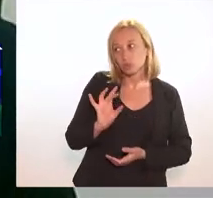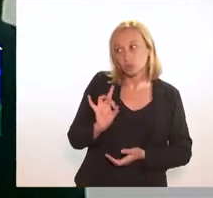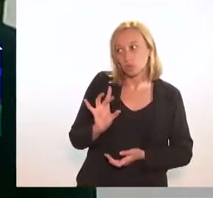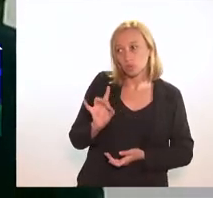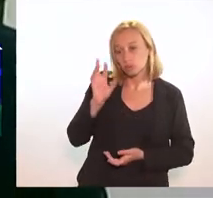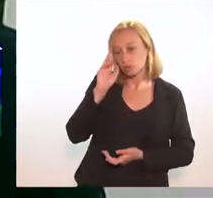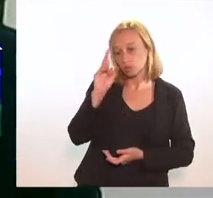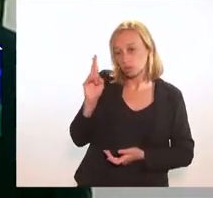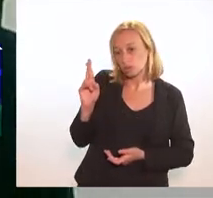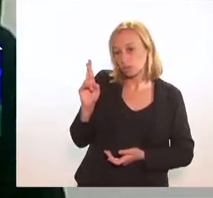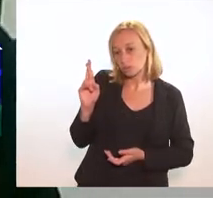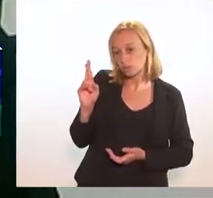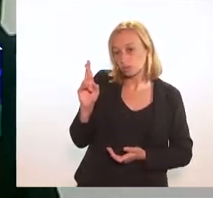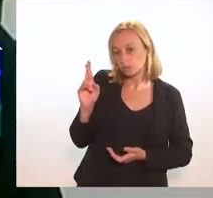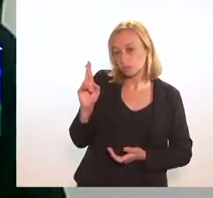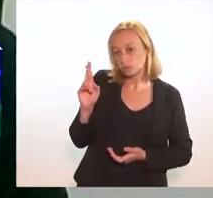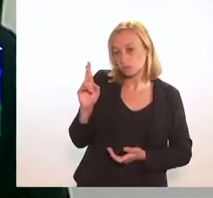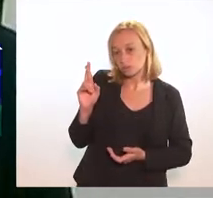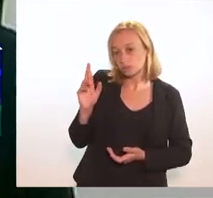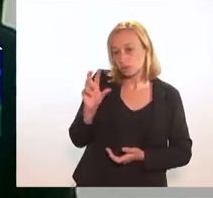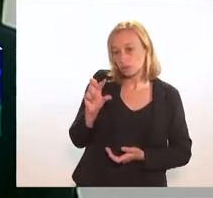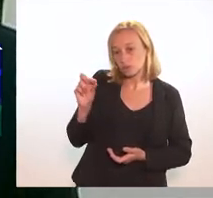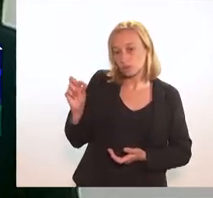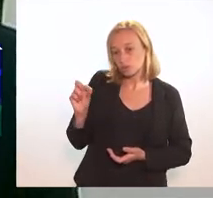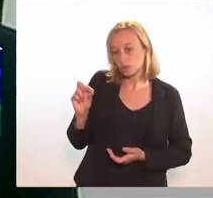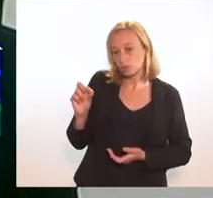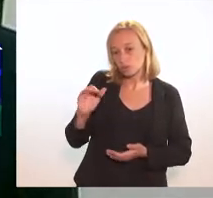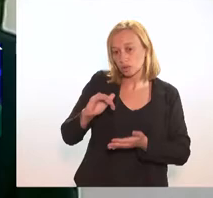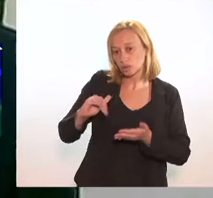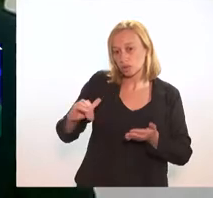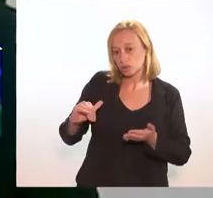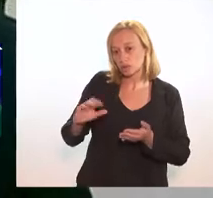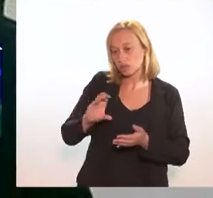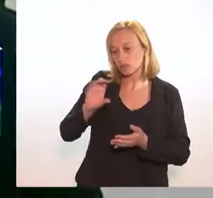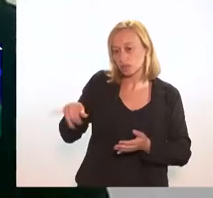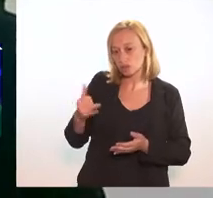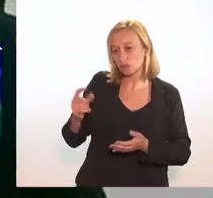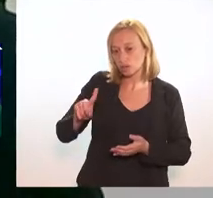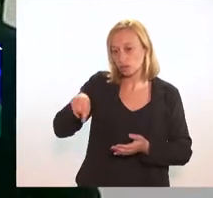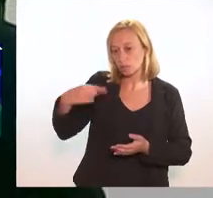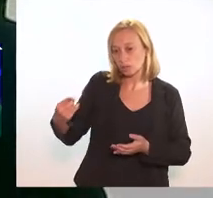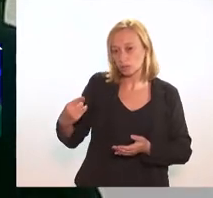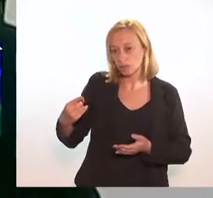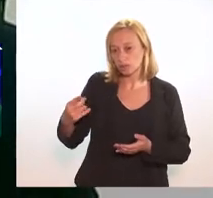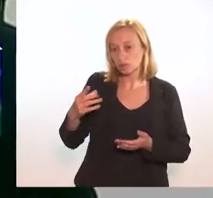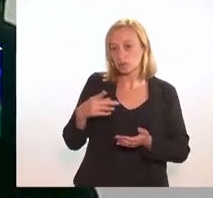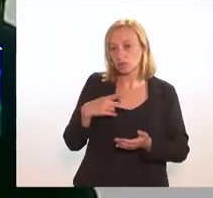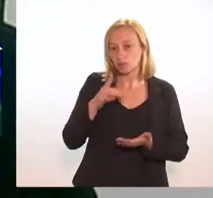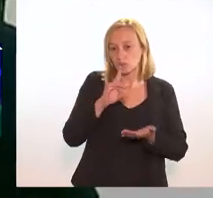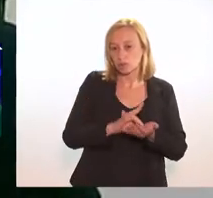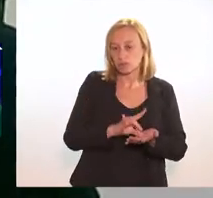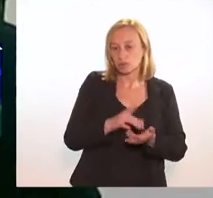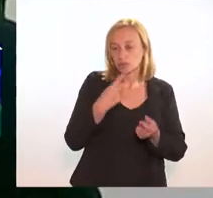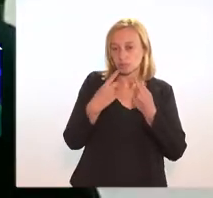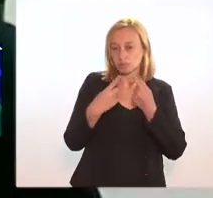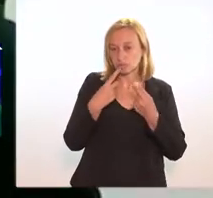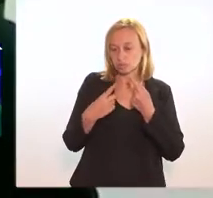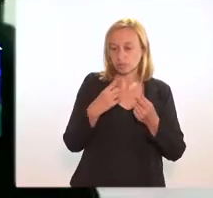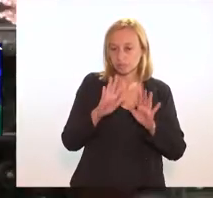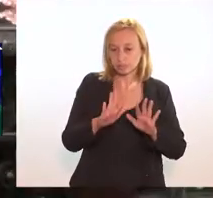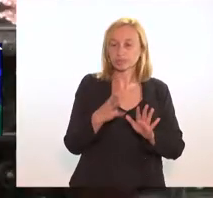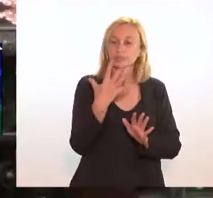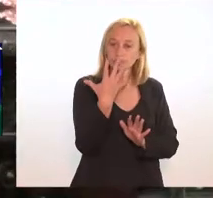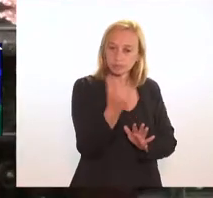Excelência prefira remeter o projeto à CCJ e oficialmente eu coloco à discussão. Presidência defere, pedido de